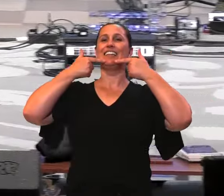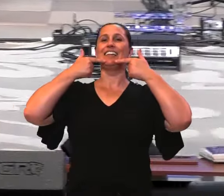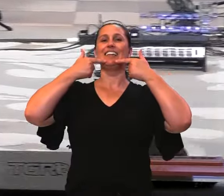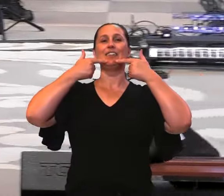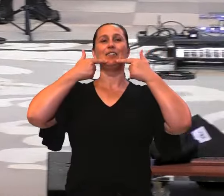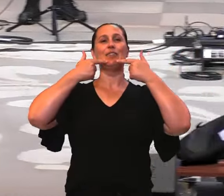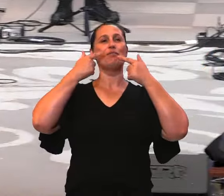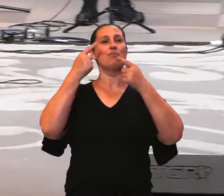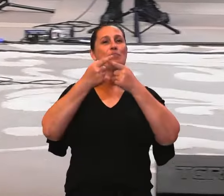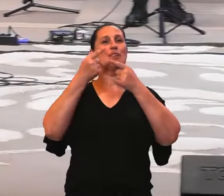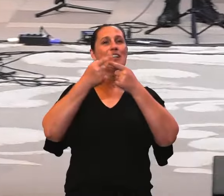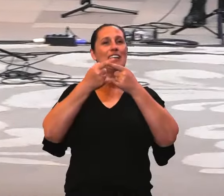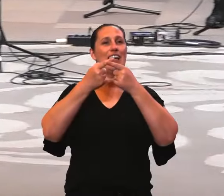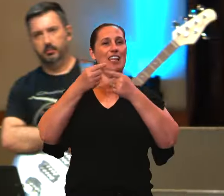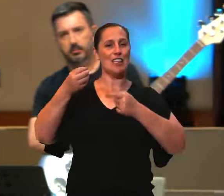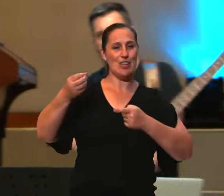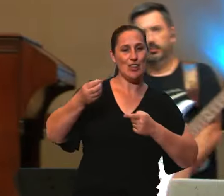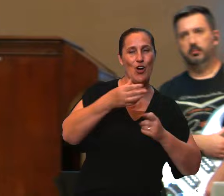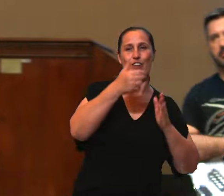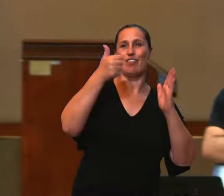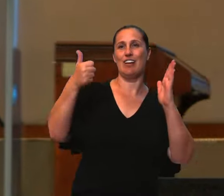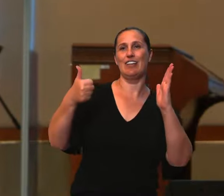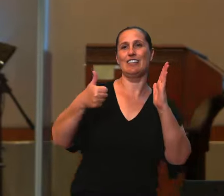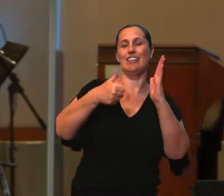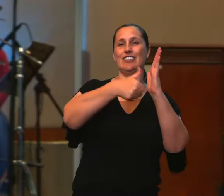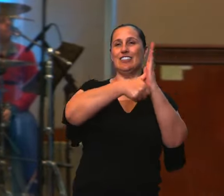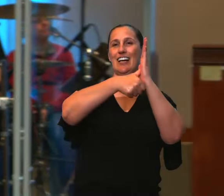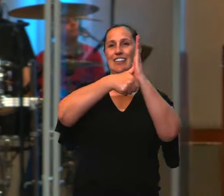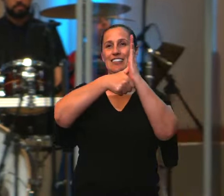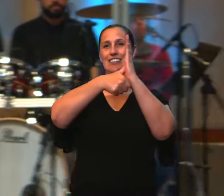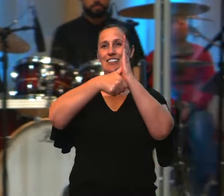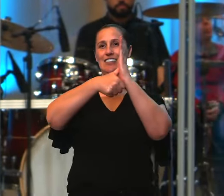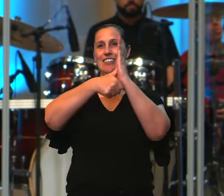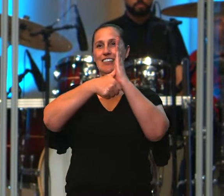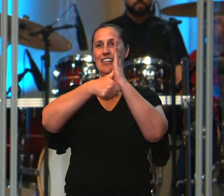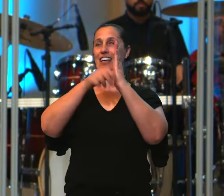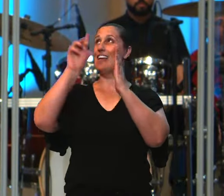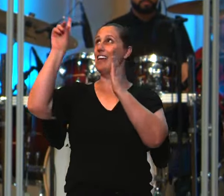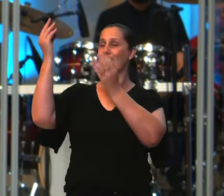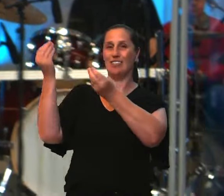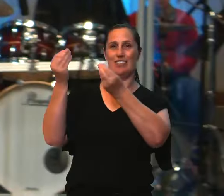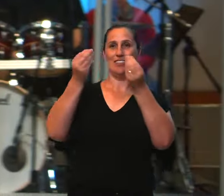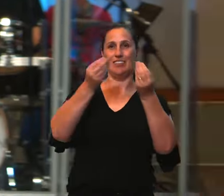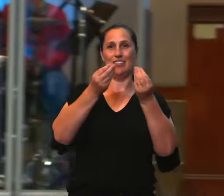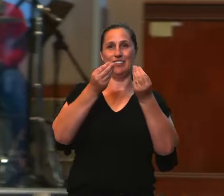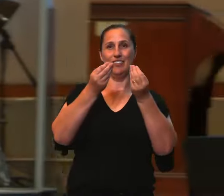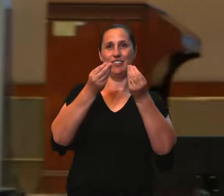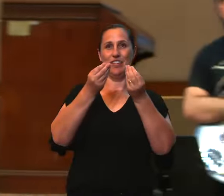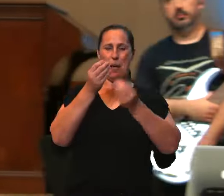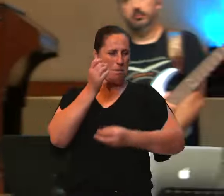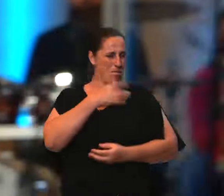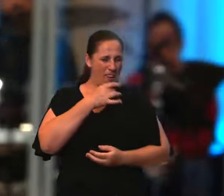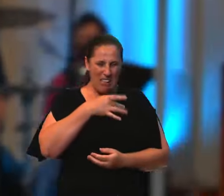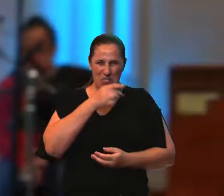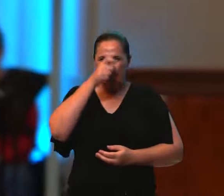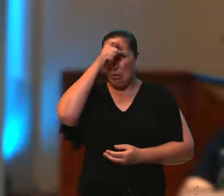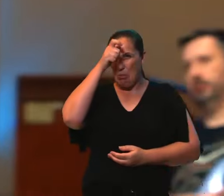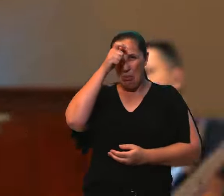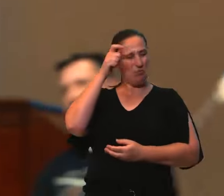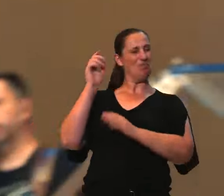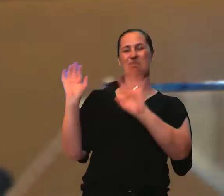é Vivo você não é mais controlado por eles senão pelo senhor você não tem mais medo de demônios